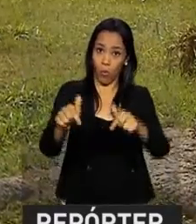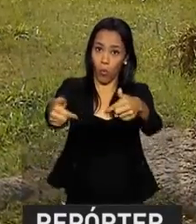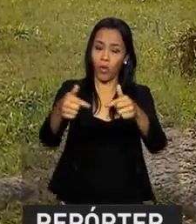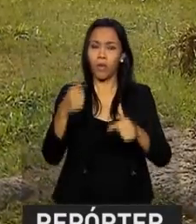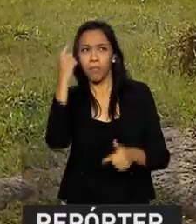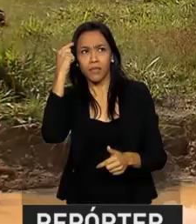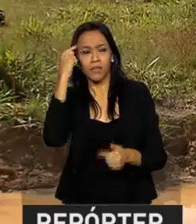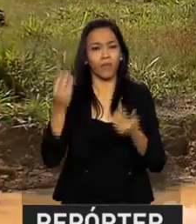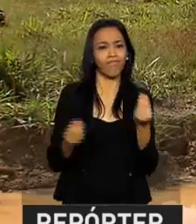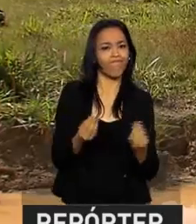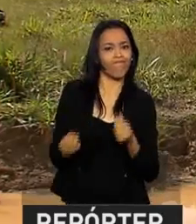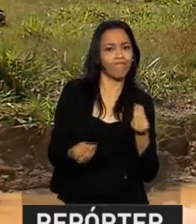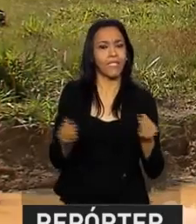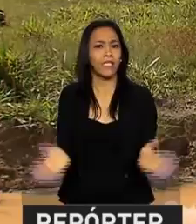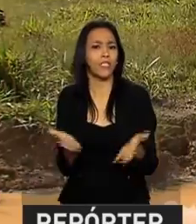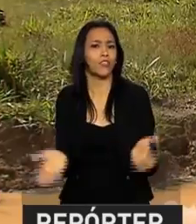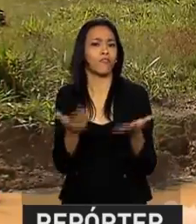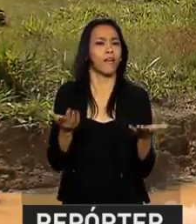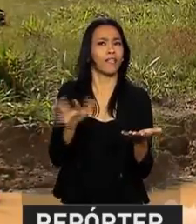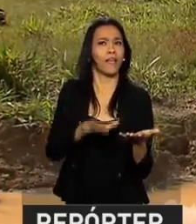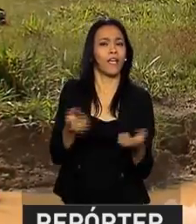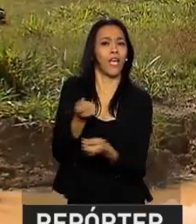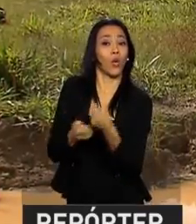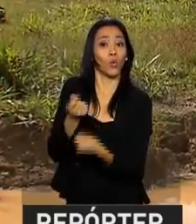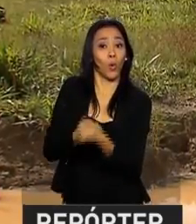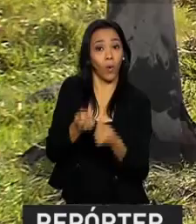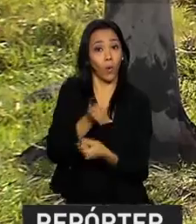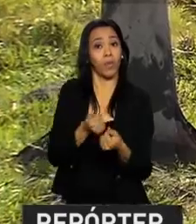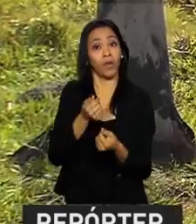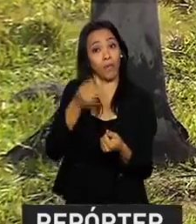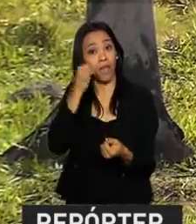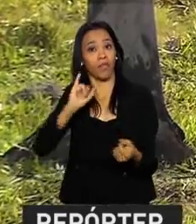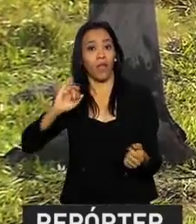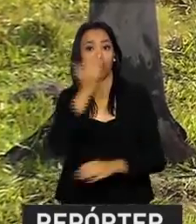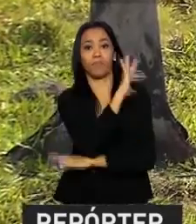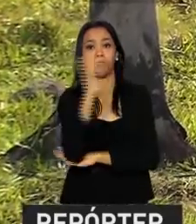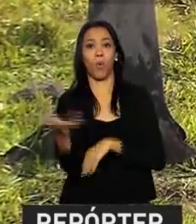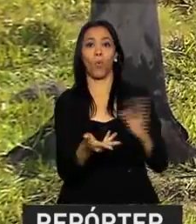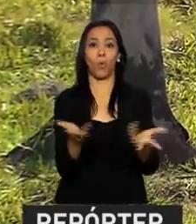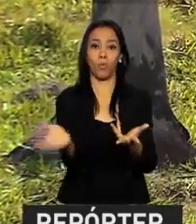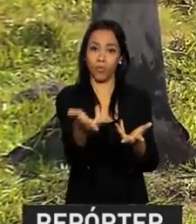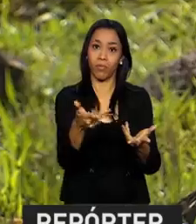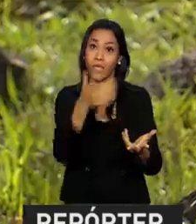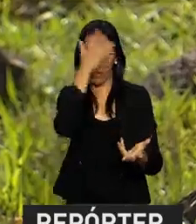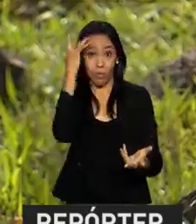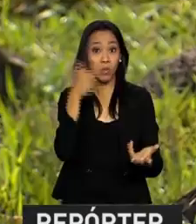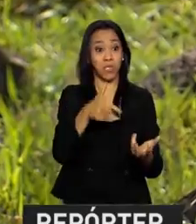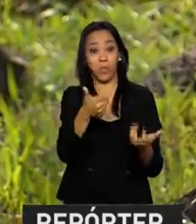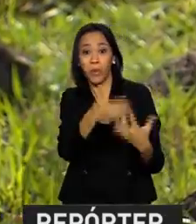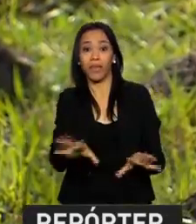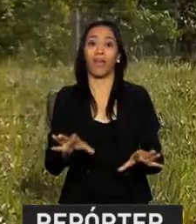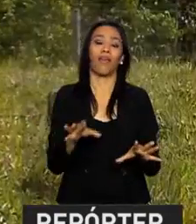eixo, talvez, de incentivos econômicos, que é talvez até desincentivem o